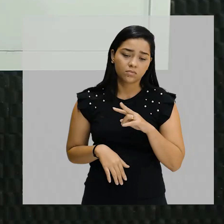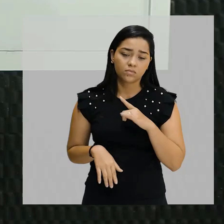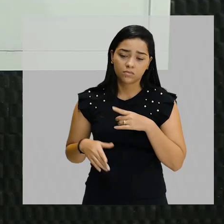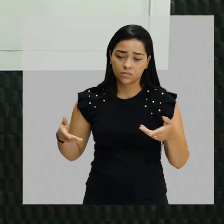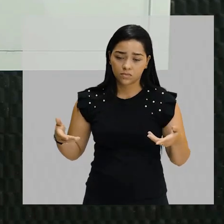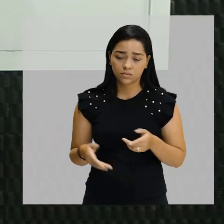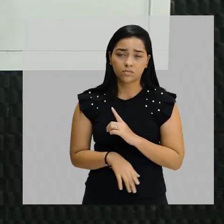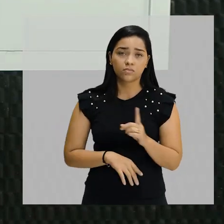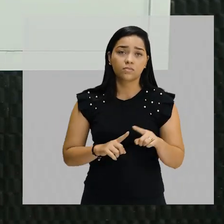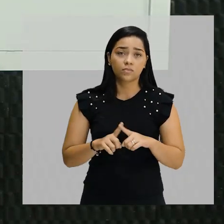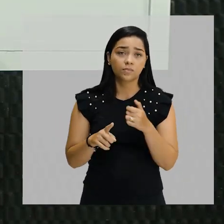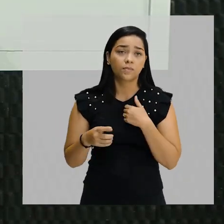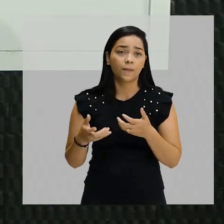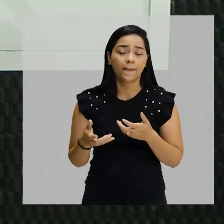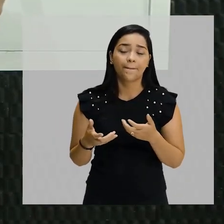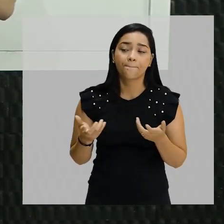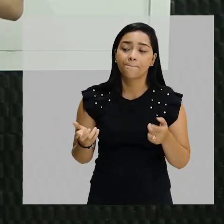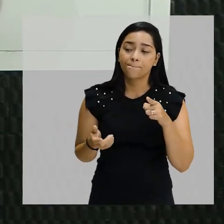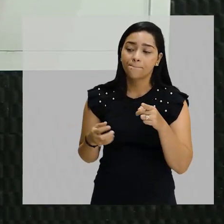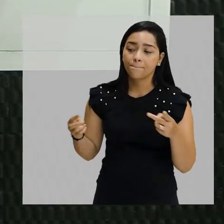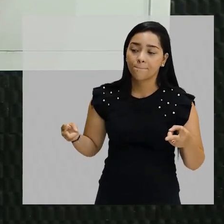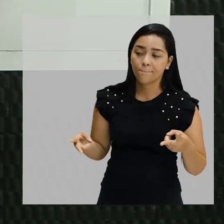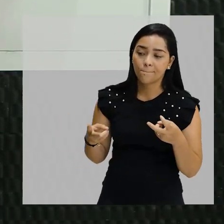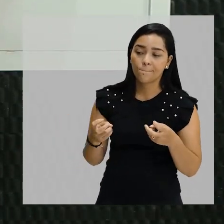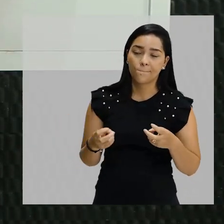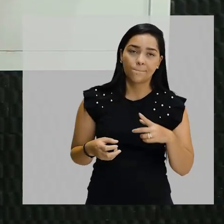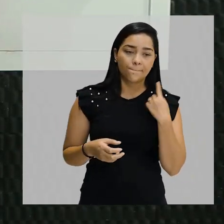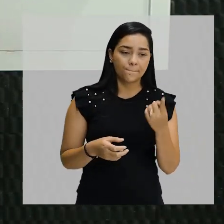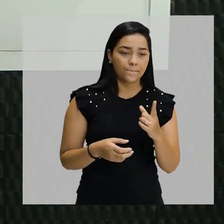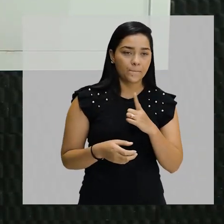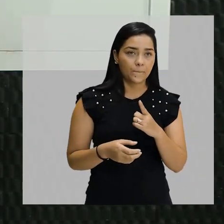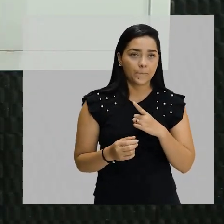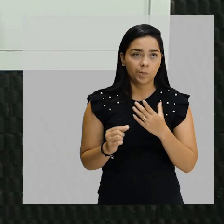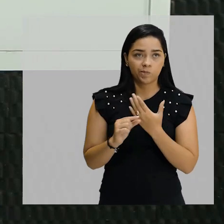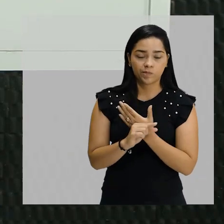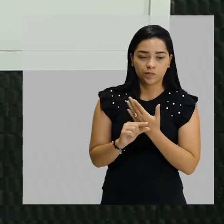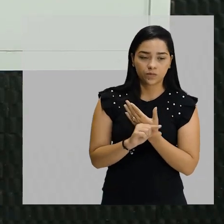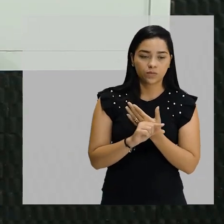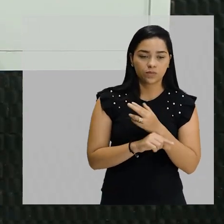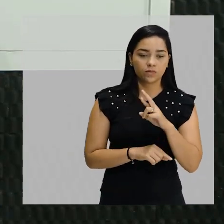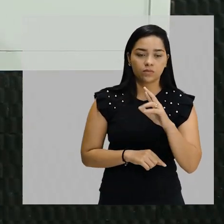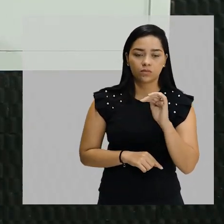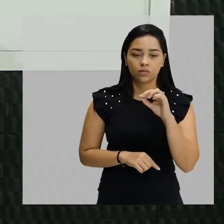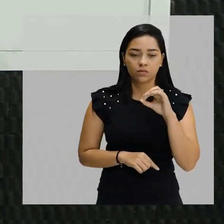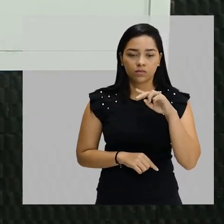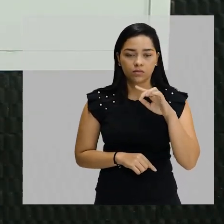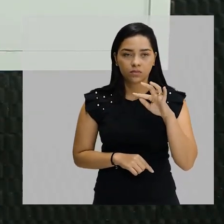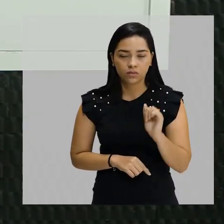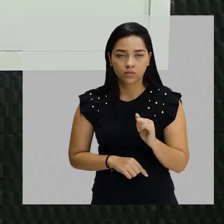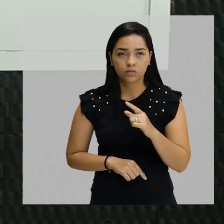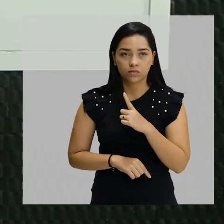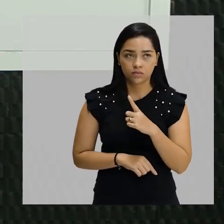tratar dela agora eu quero só que você perceba que o nosso grande autor racionalista ele